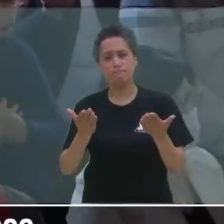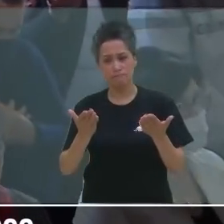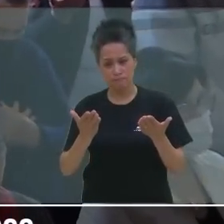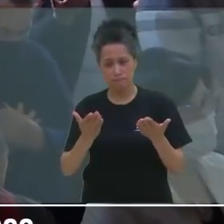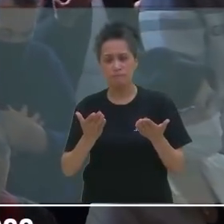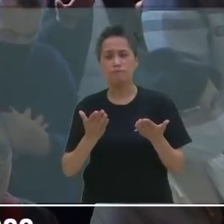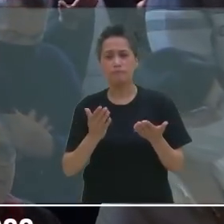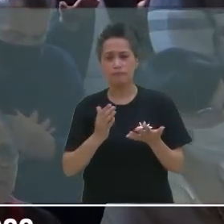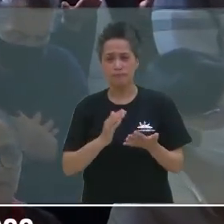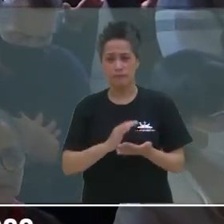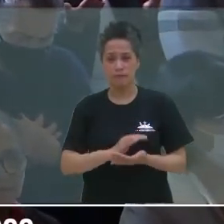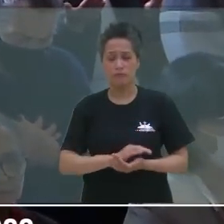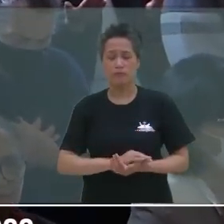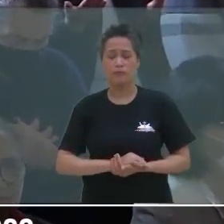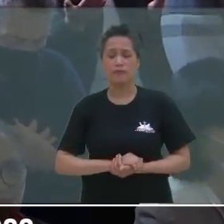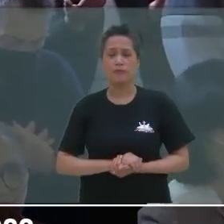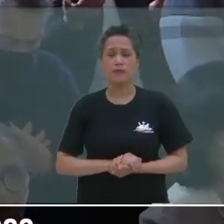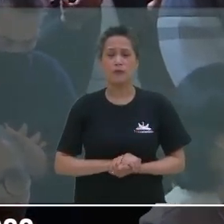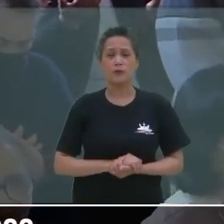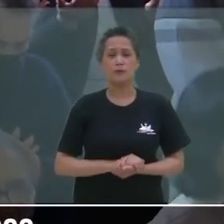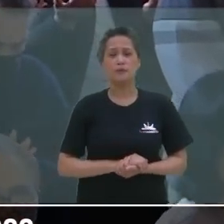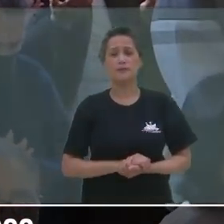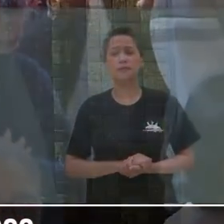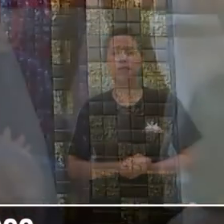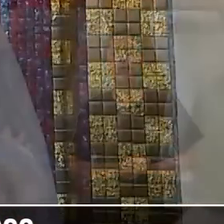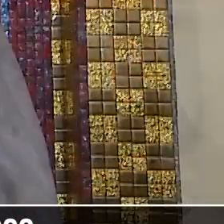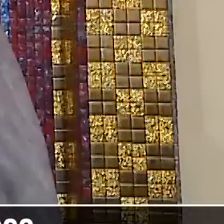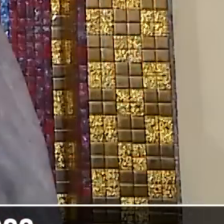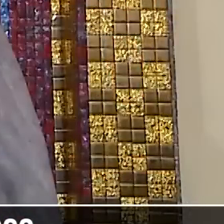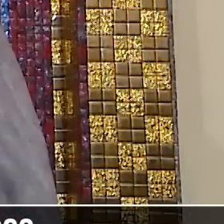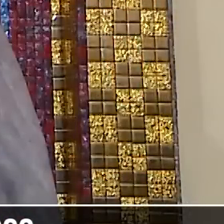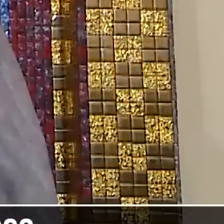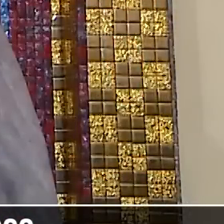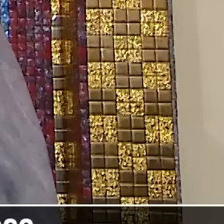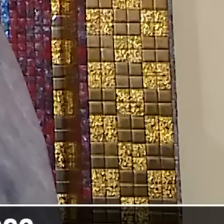tende piedade de nós.